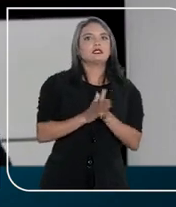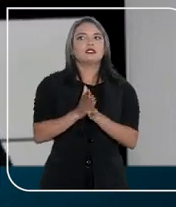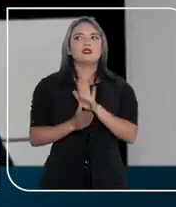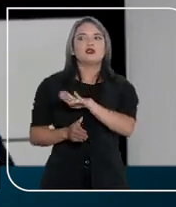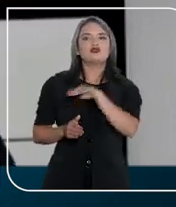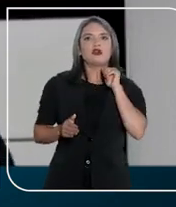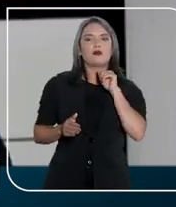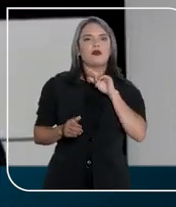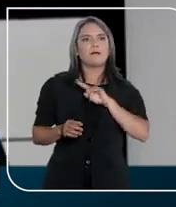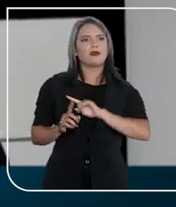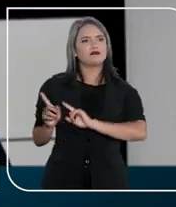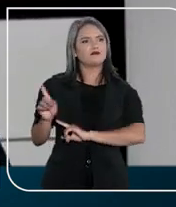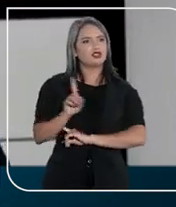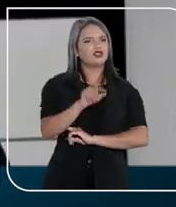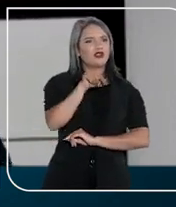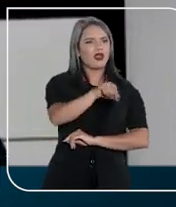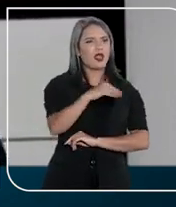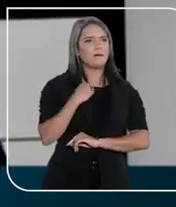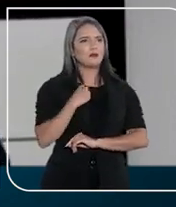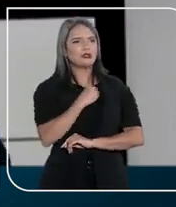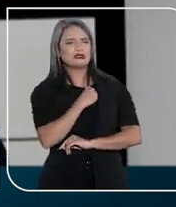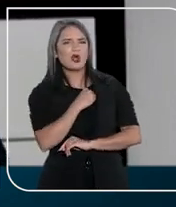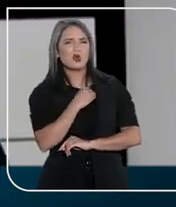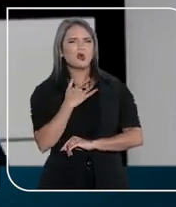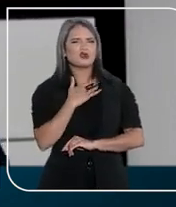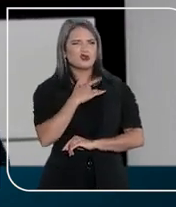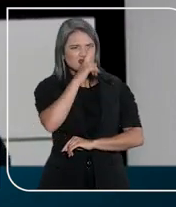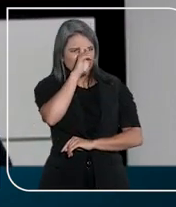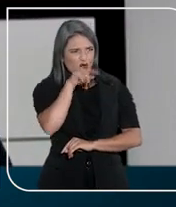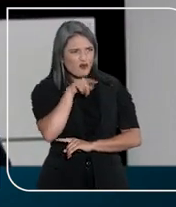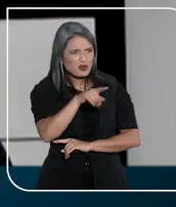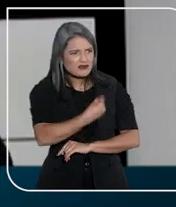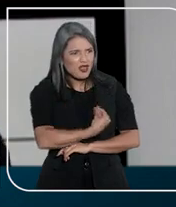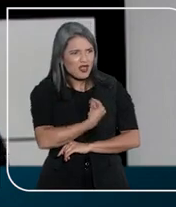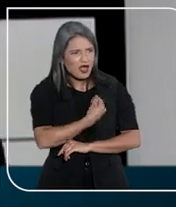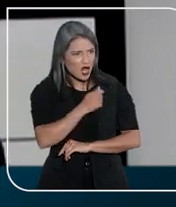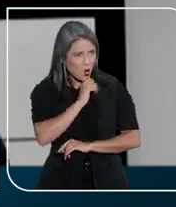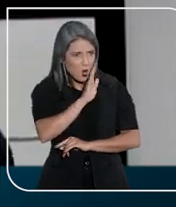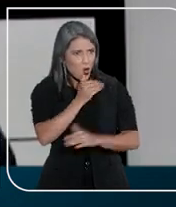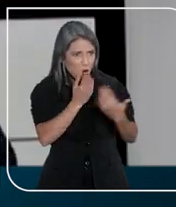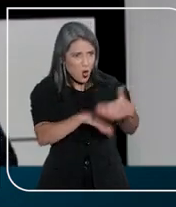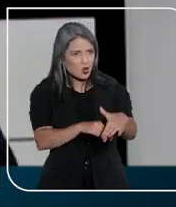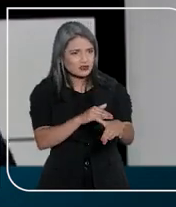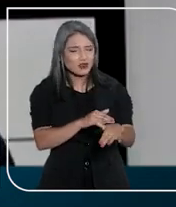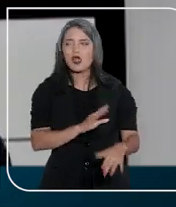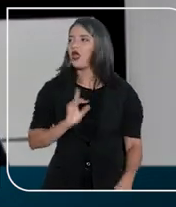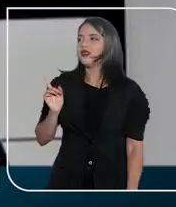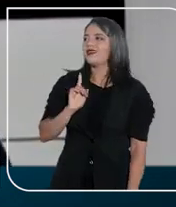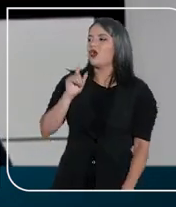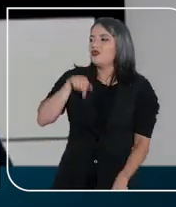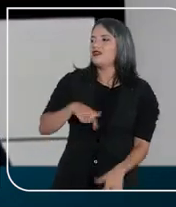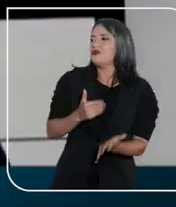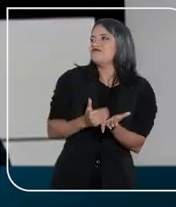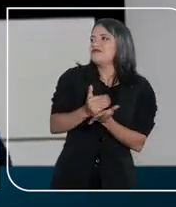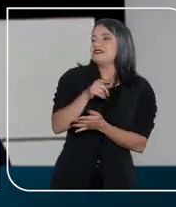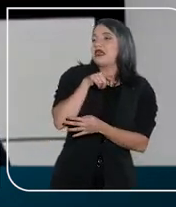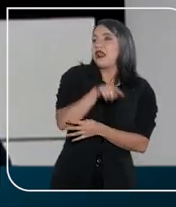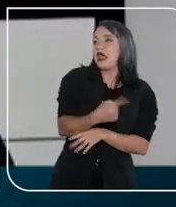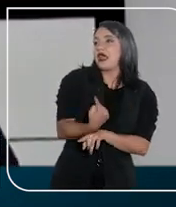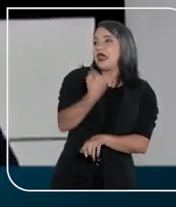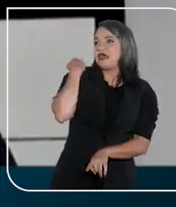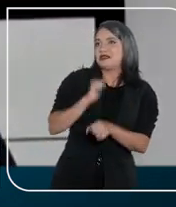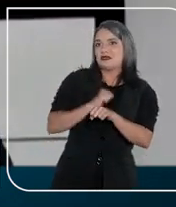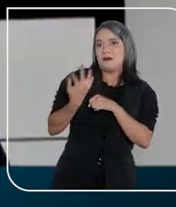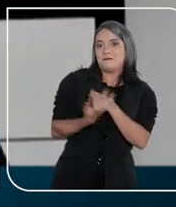chega em determinado posto de saúde ou no hospital e diz: João, você está aqui, você é concursado? Não, entrei na época da pandemia no processo seletivo e